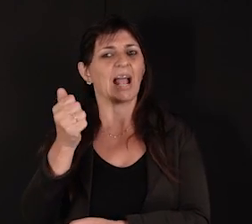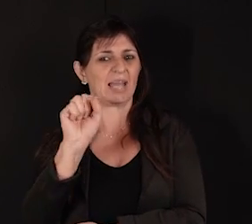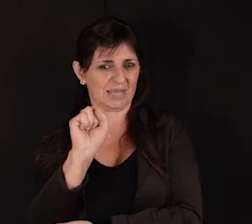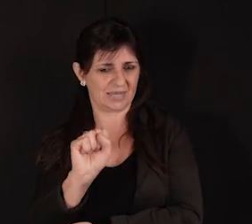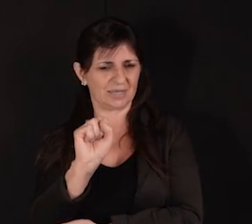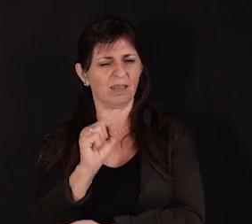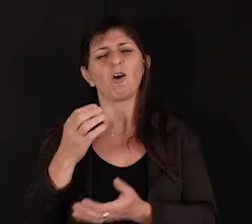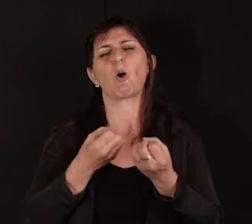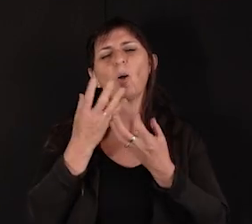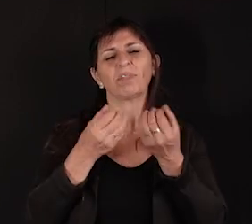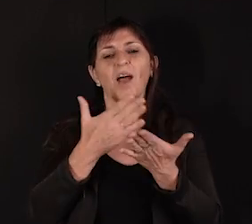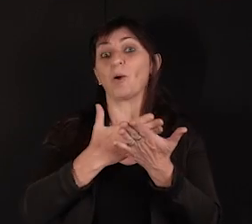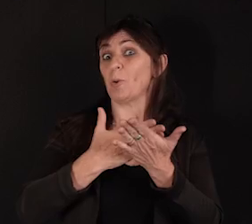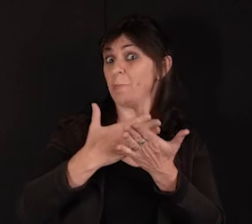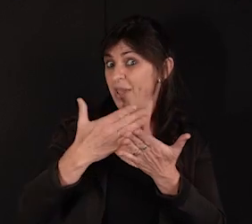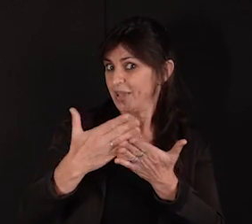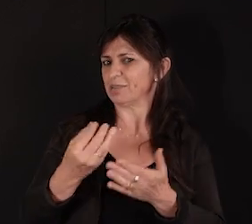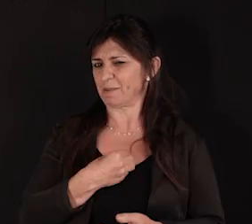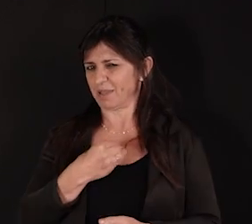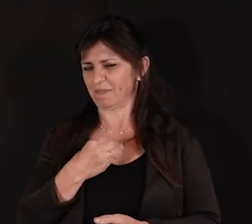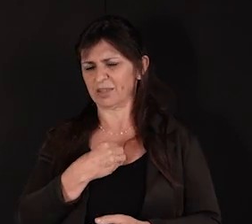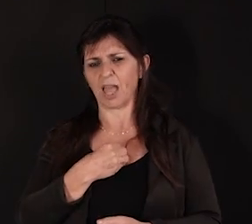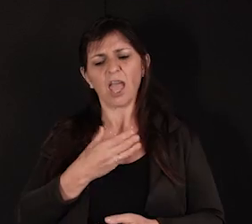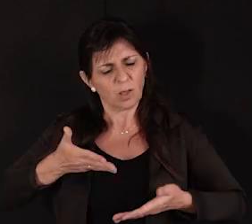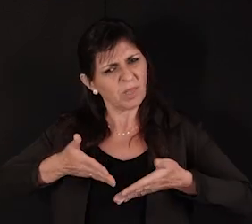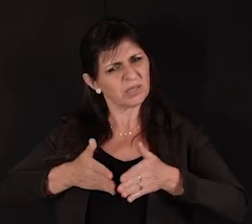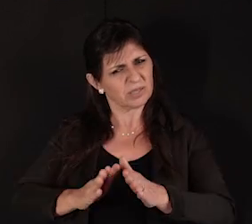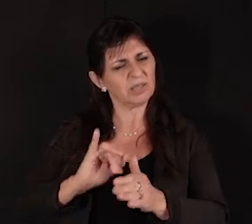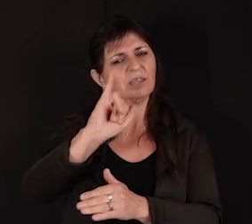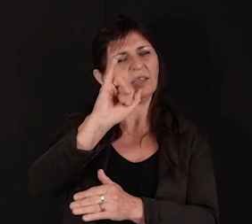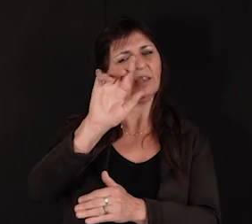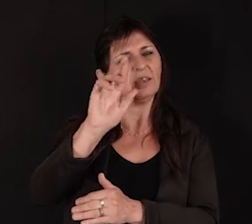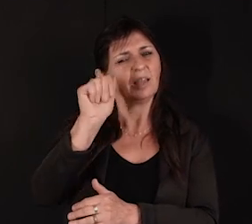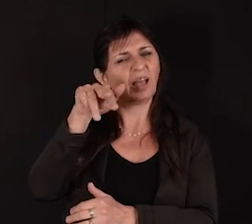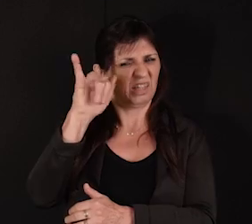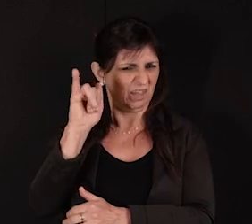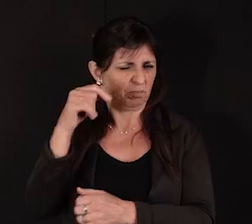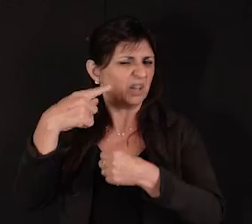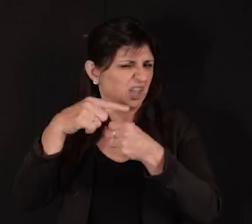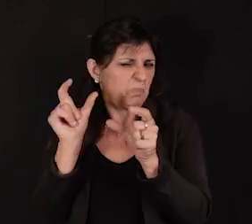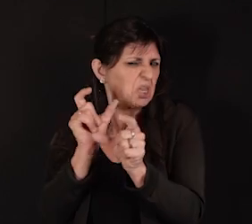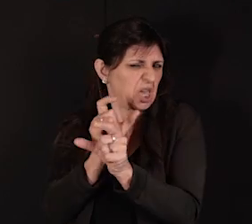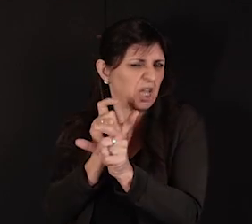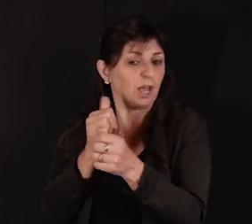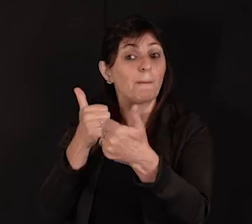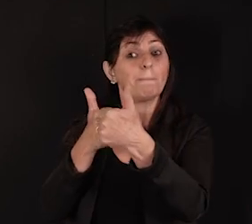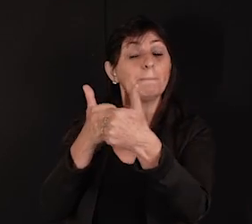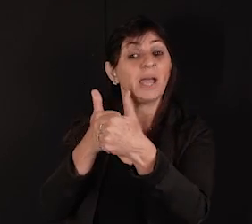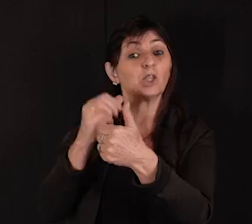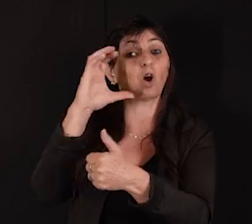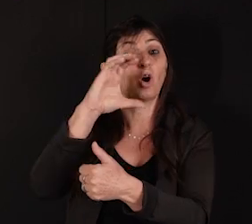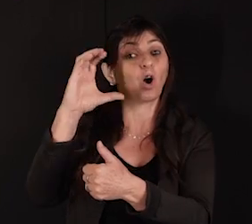minha carreira musical. Eu nasci em Irani, Santa Catarina. Irani é uma cidade pequena, perto de